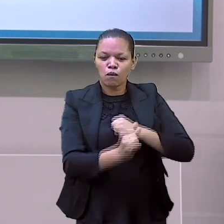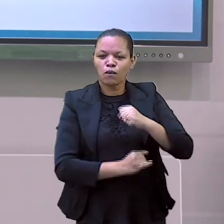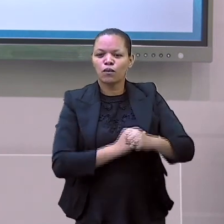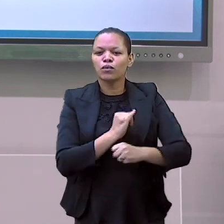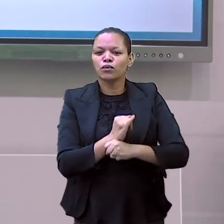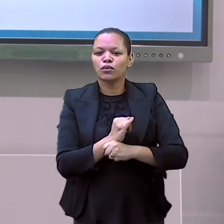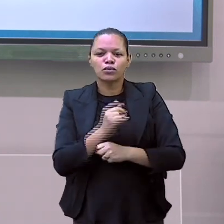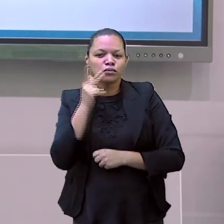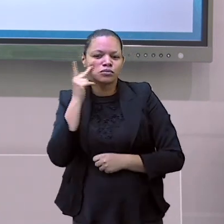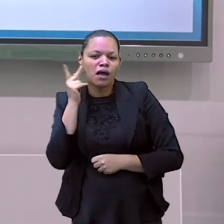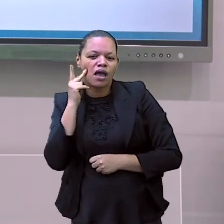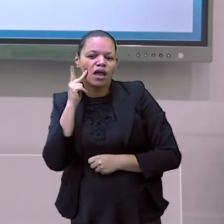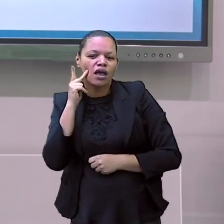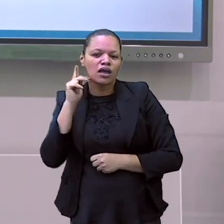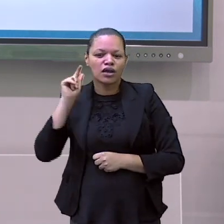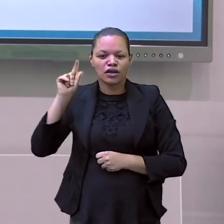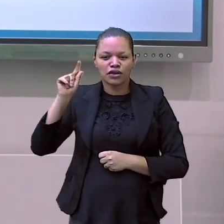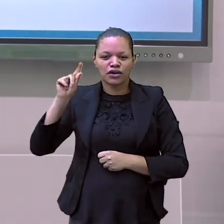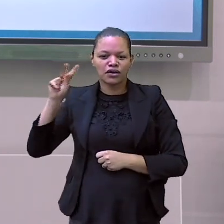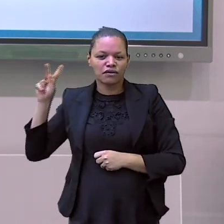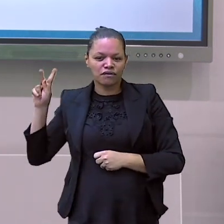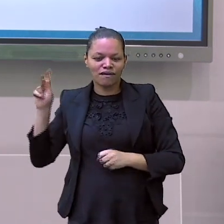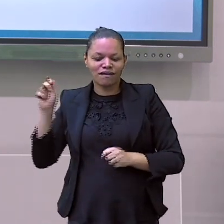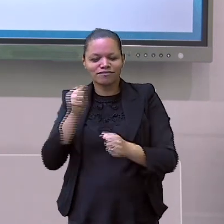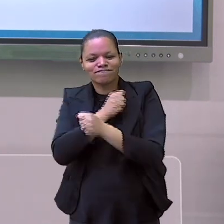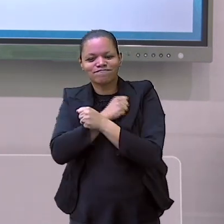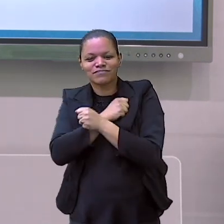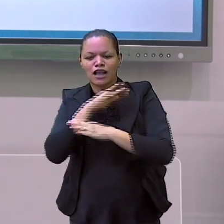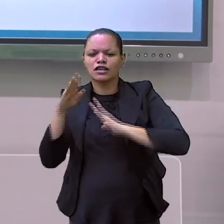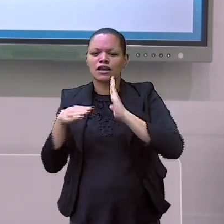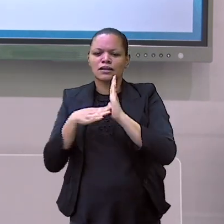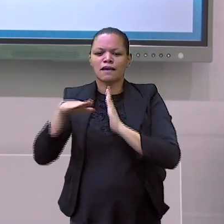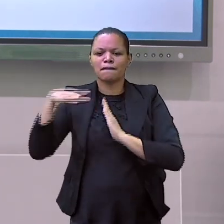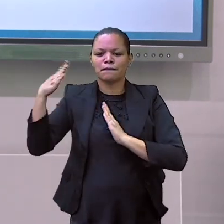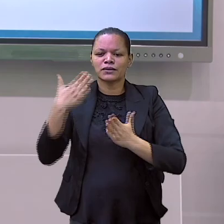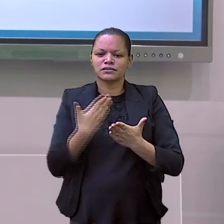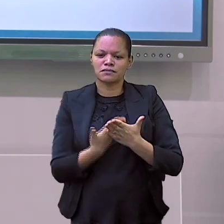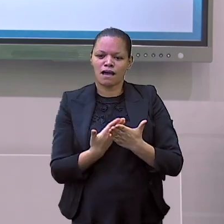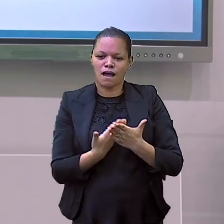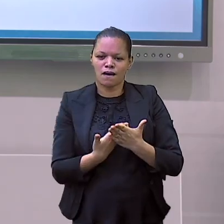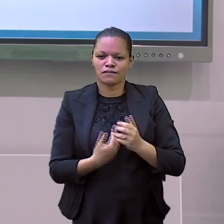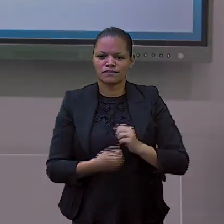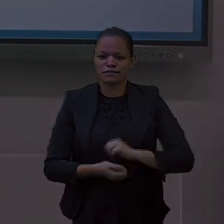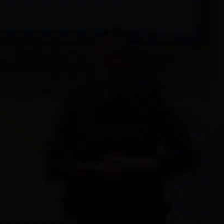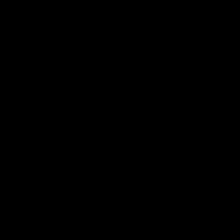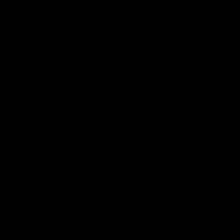SMED GV. Forte abraço e até a próxima aula!